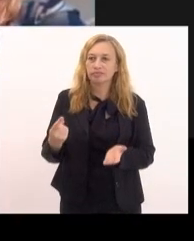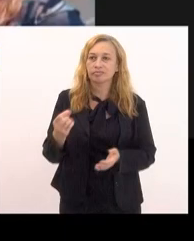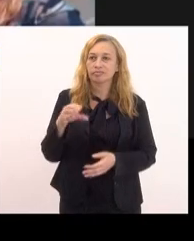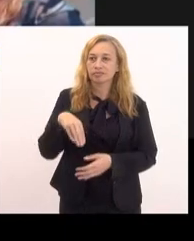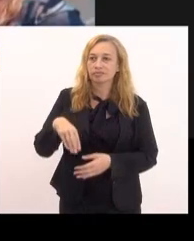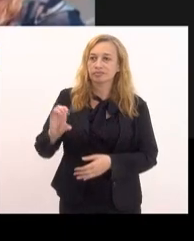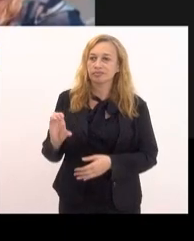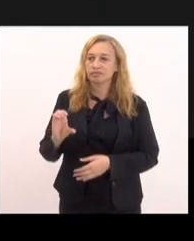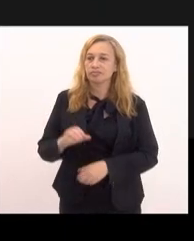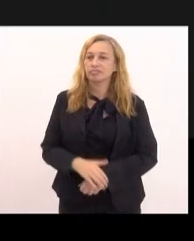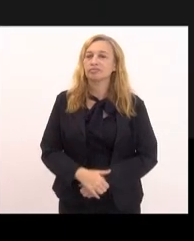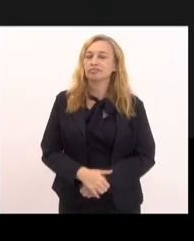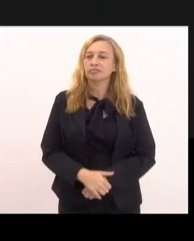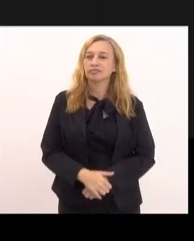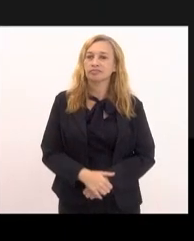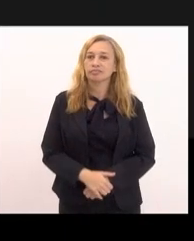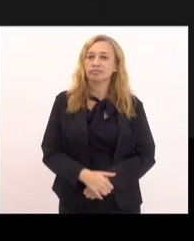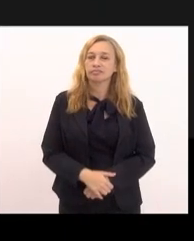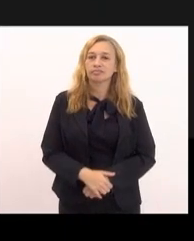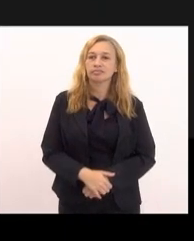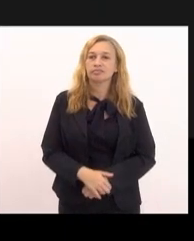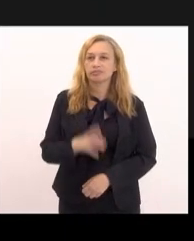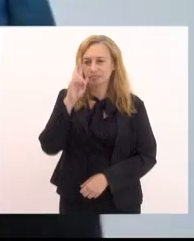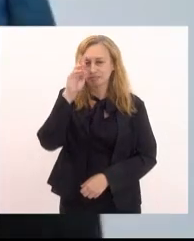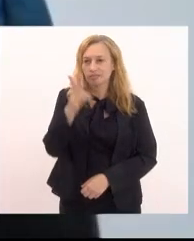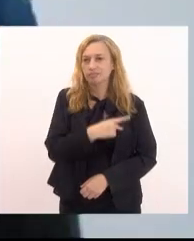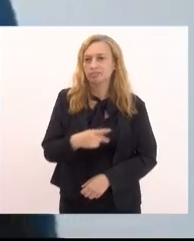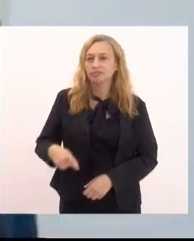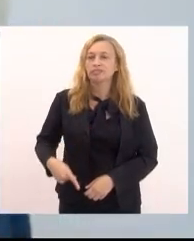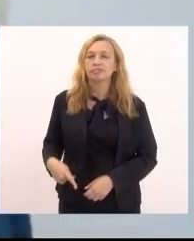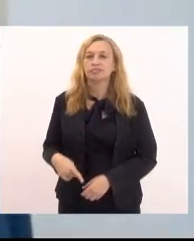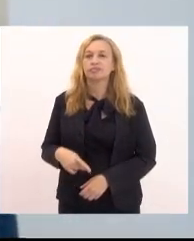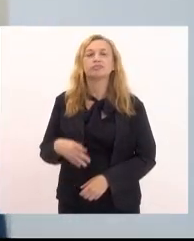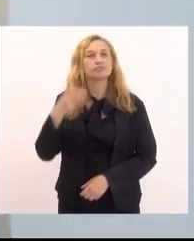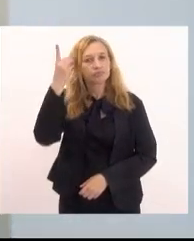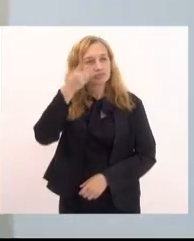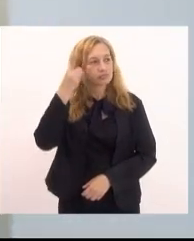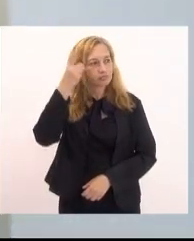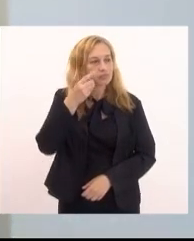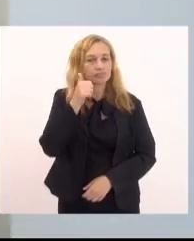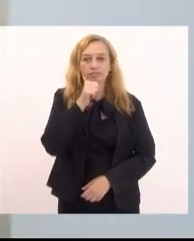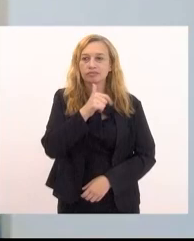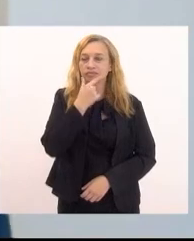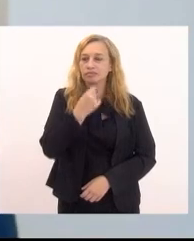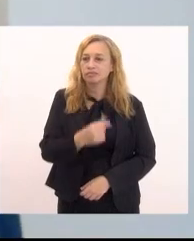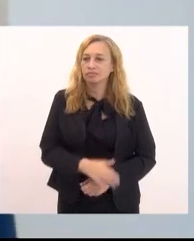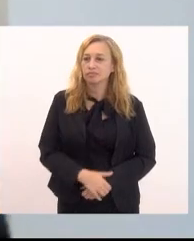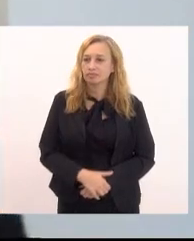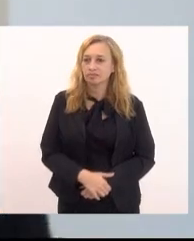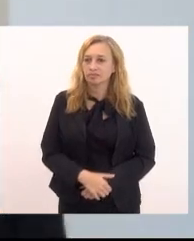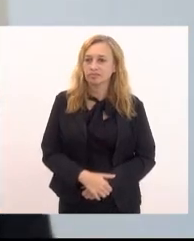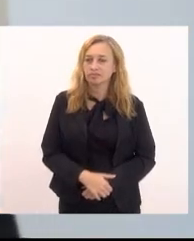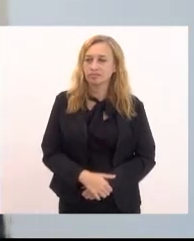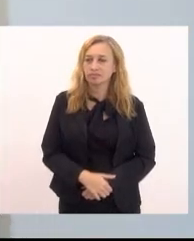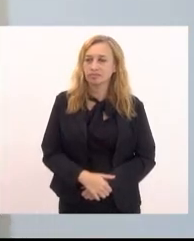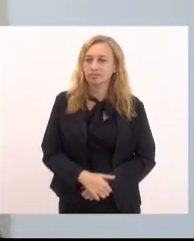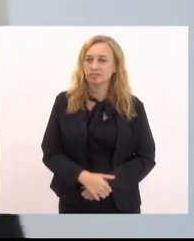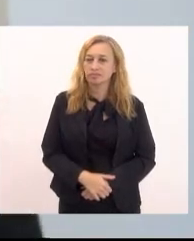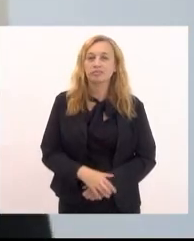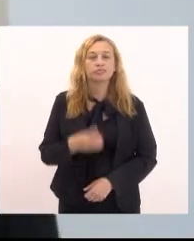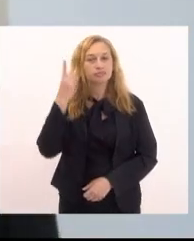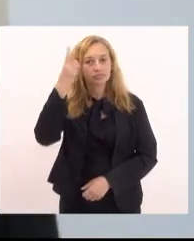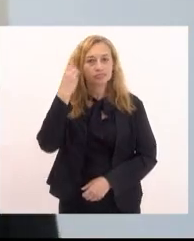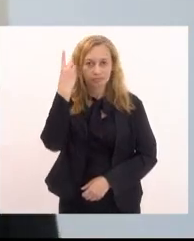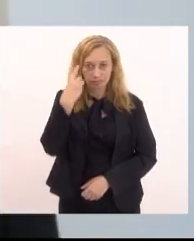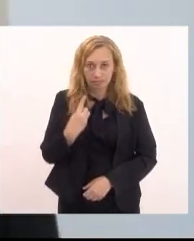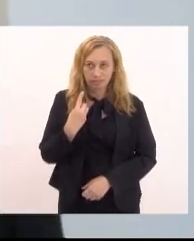Mim. Senhor presidente, senhoras deputadas e senhores deputados, a deputada Dani